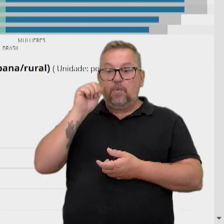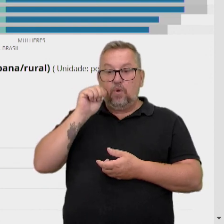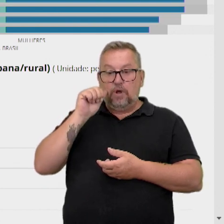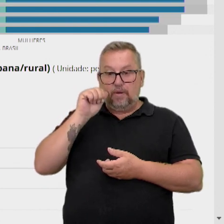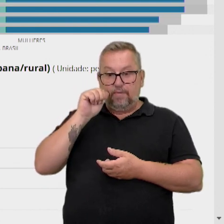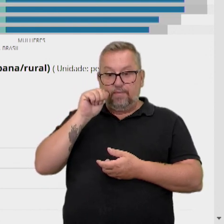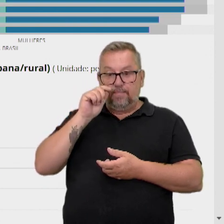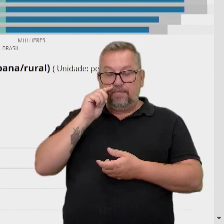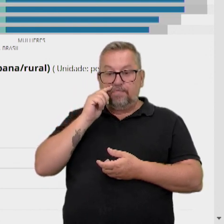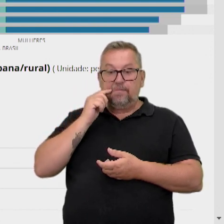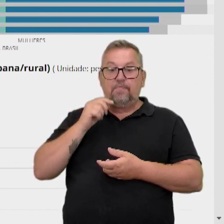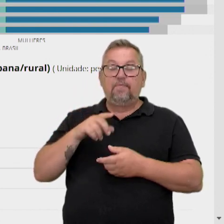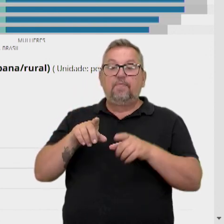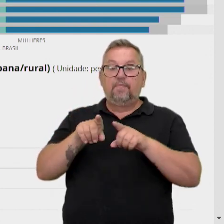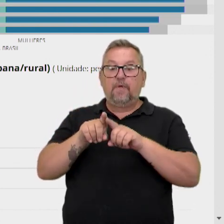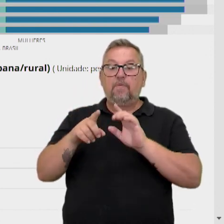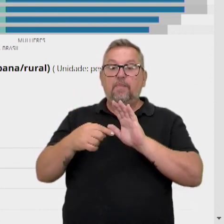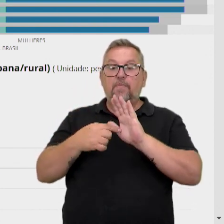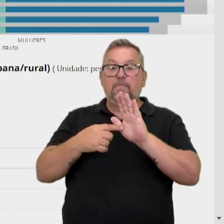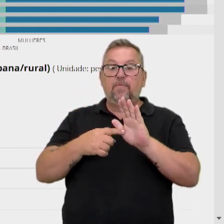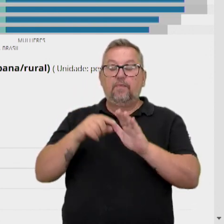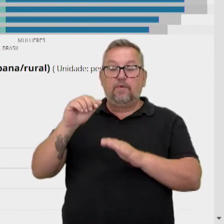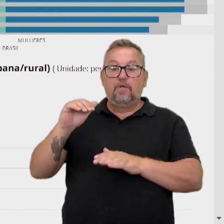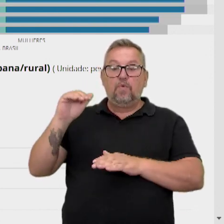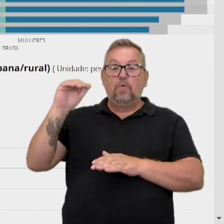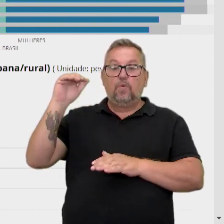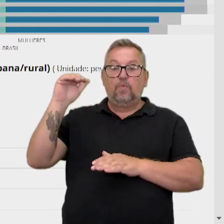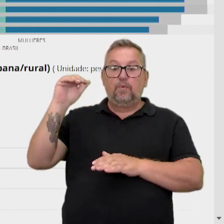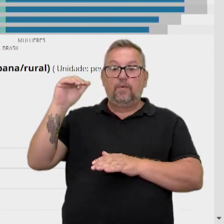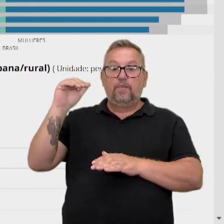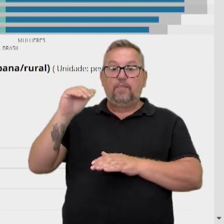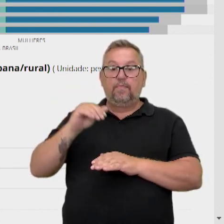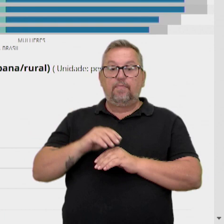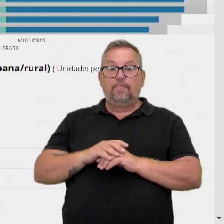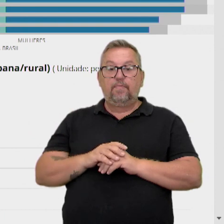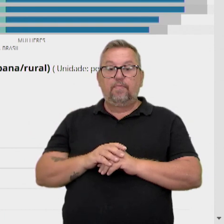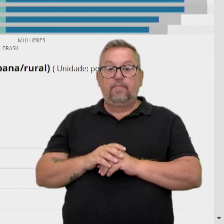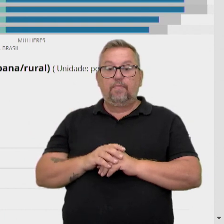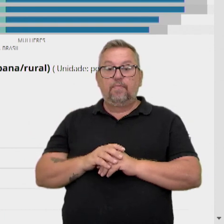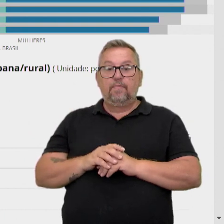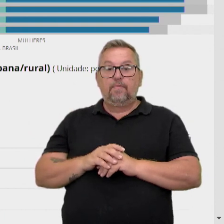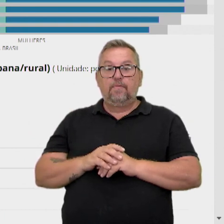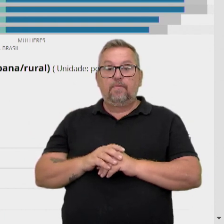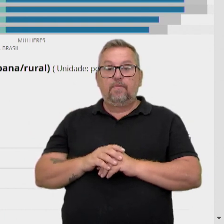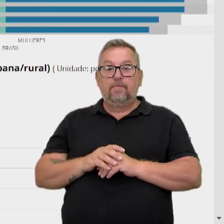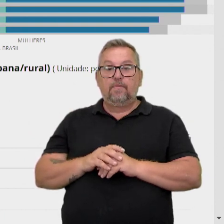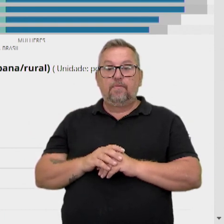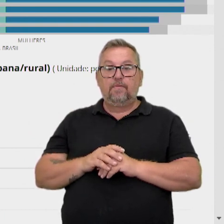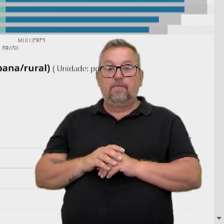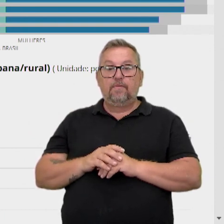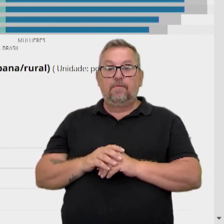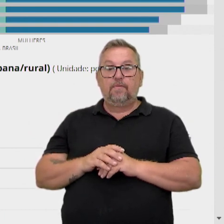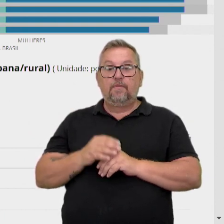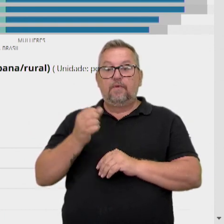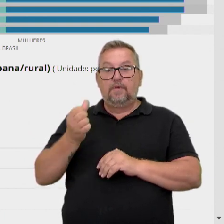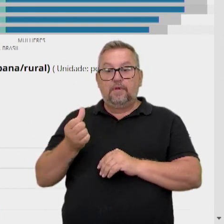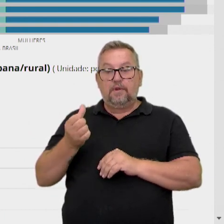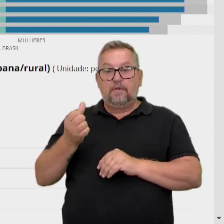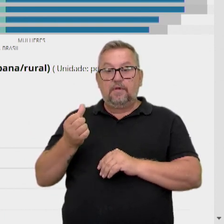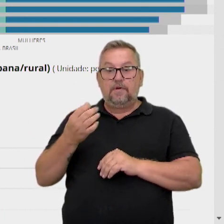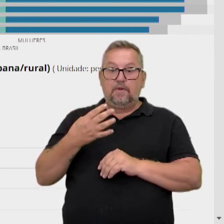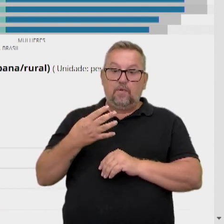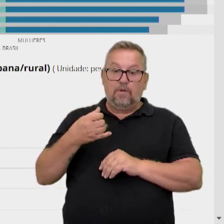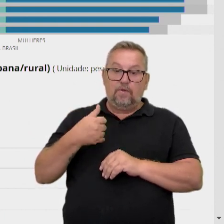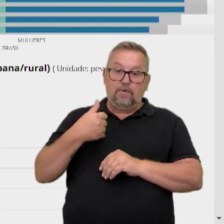Paulo. E aí na projeção de adultos, né, que vai até a faixa mais ou menos aqui de 60 a 64 anos,